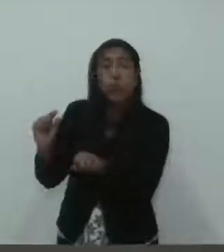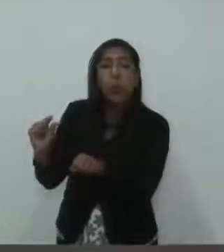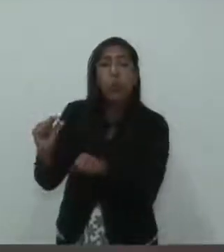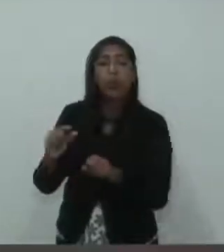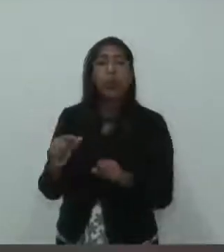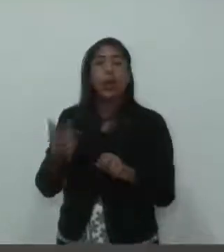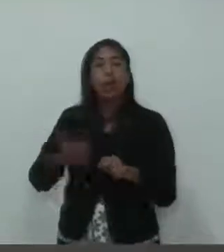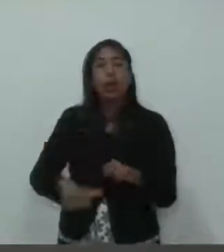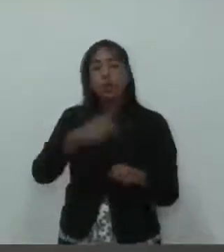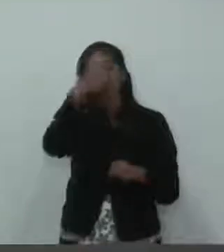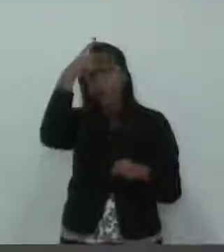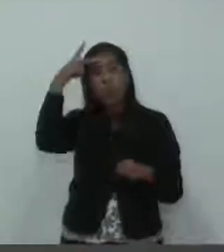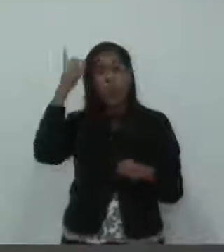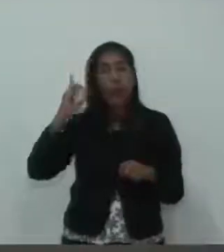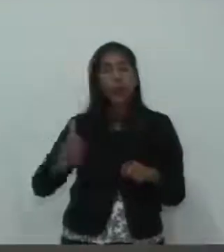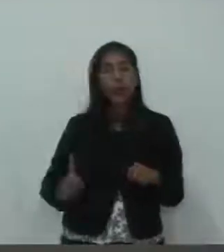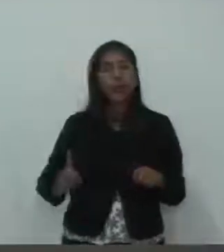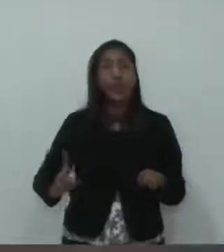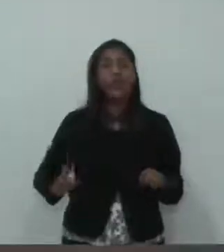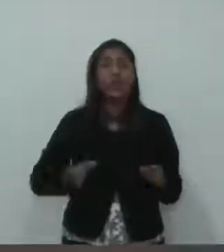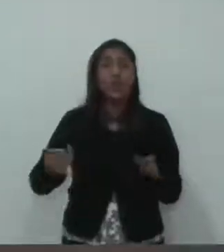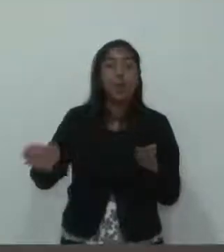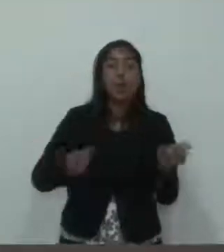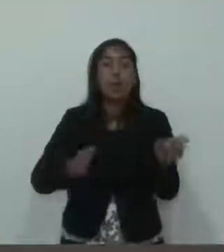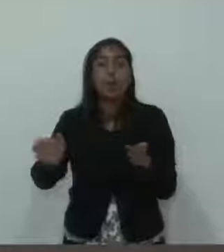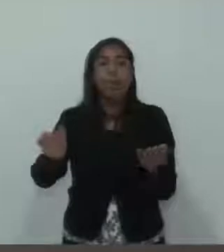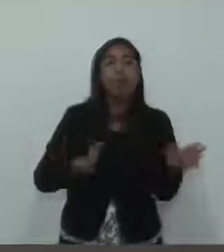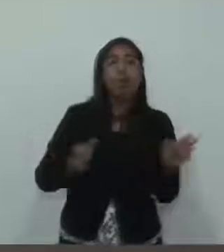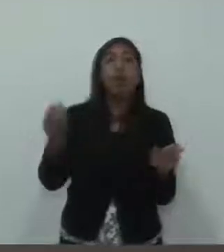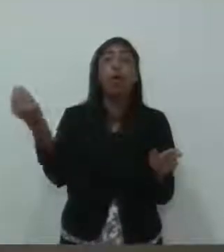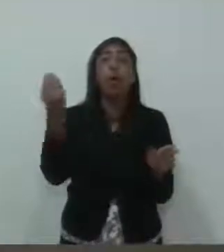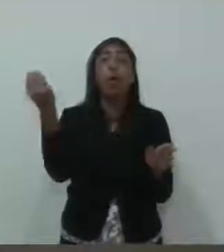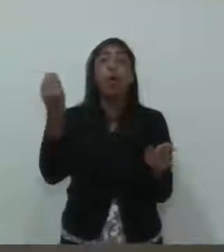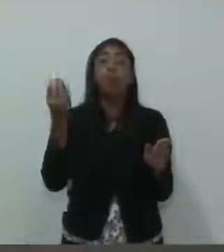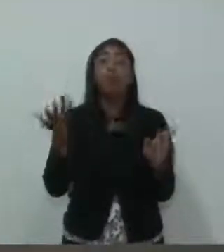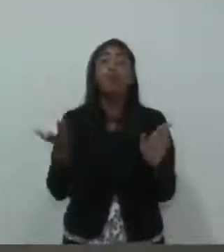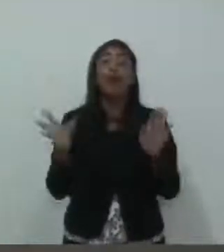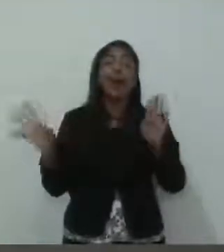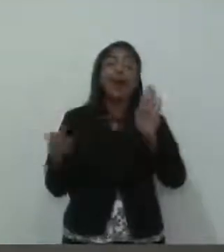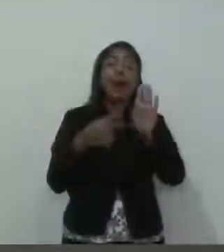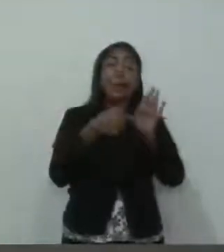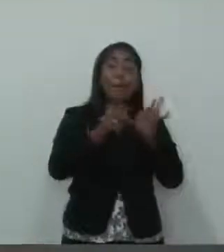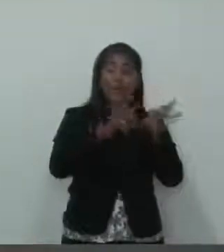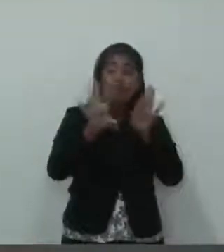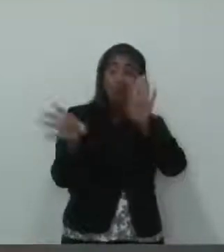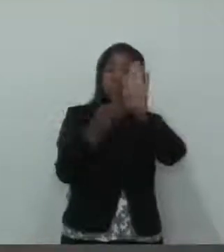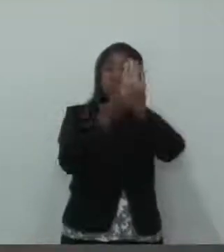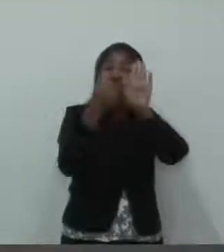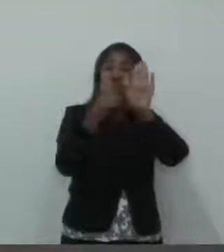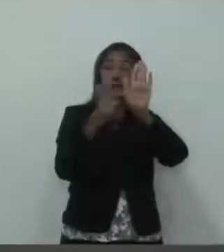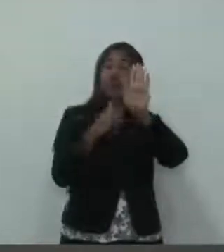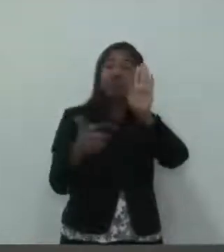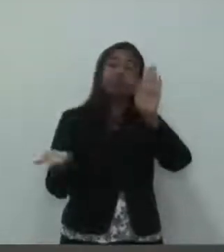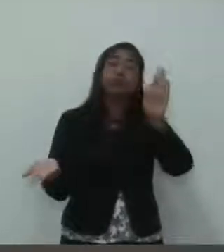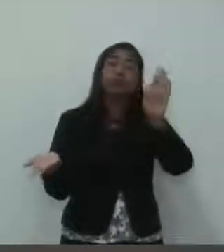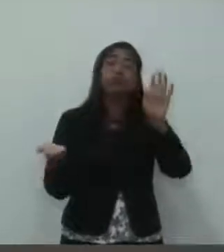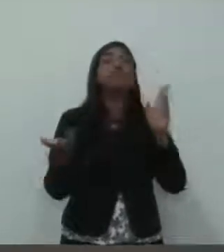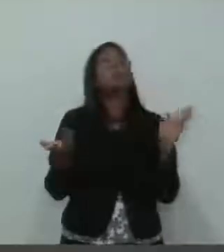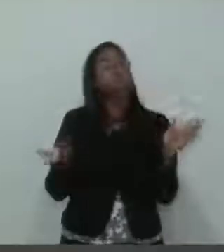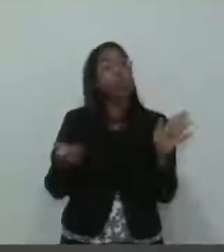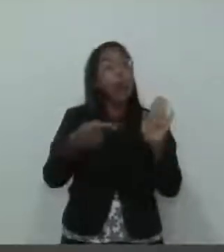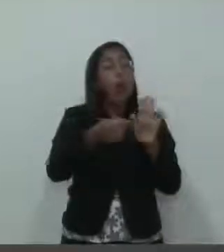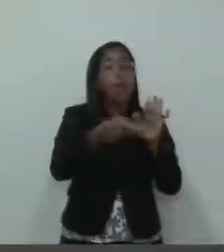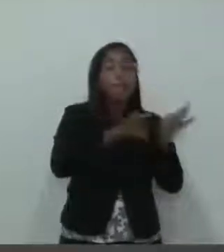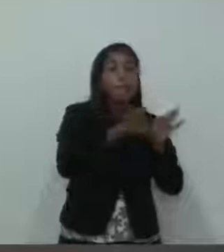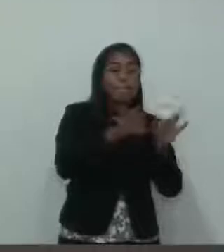Acessibilidade para pessoa com deficiência e restrição de mobilidade. Não tem a discussão clara disso no nosso plano. Por isso que o plano é